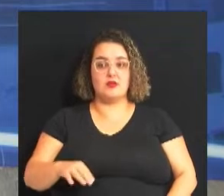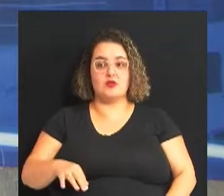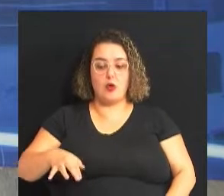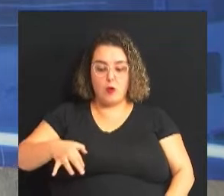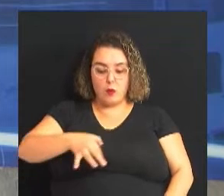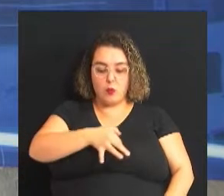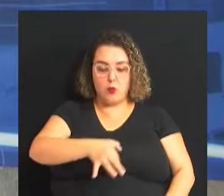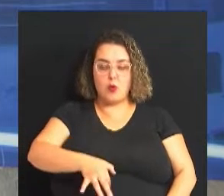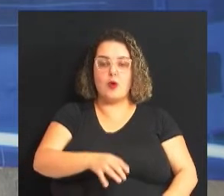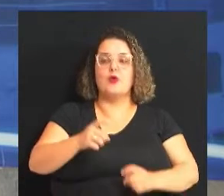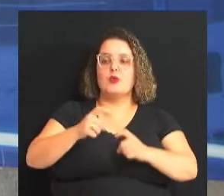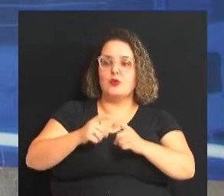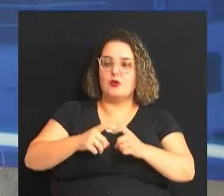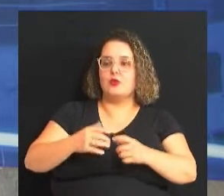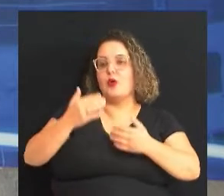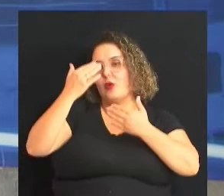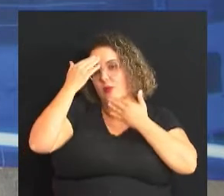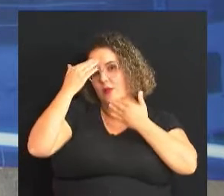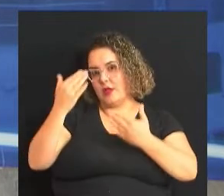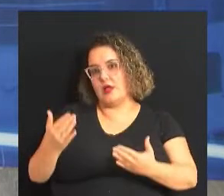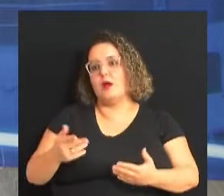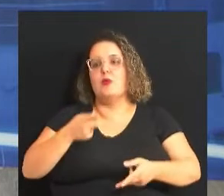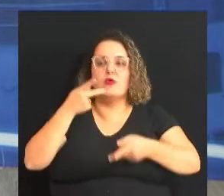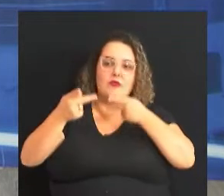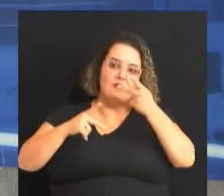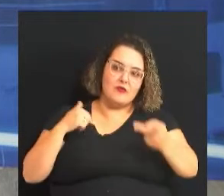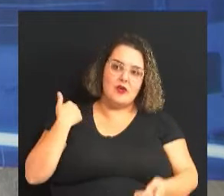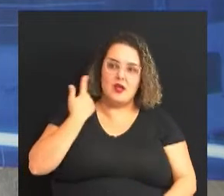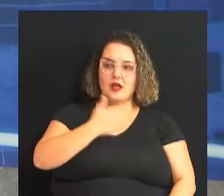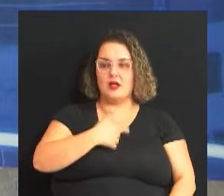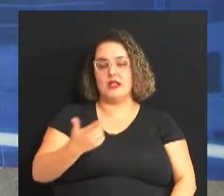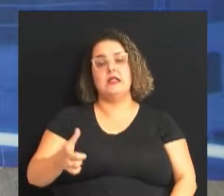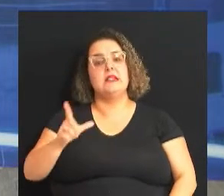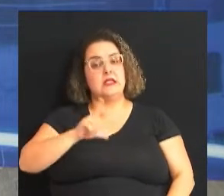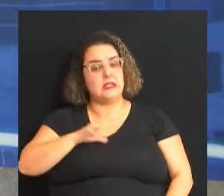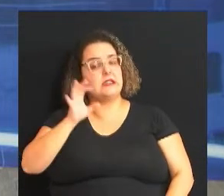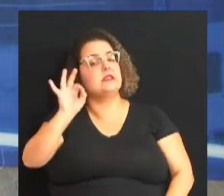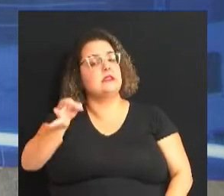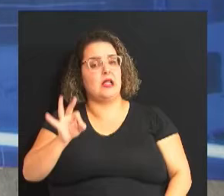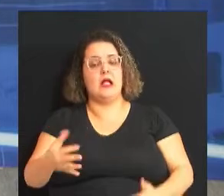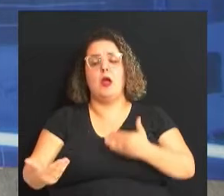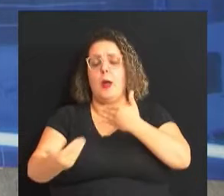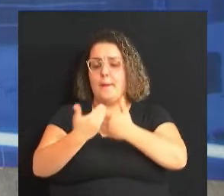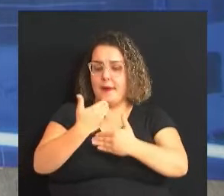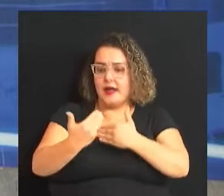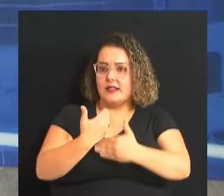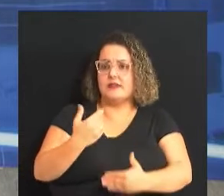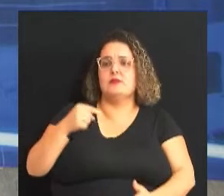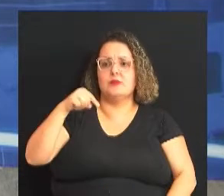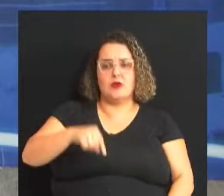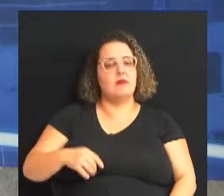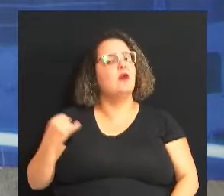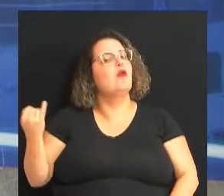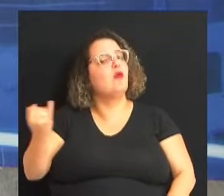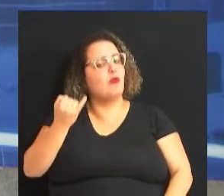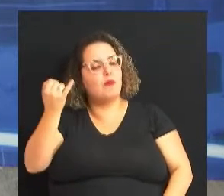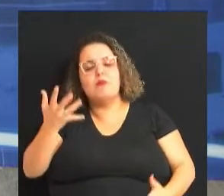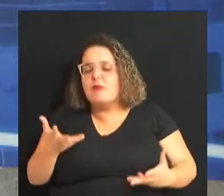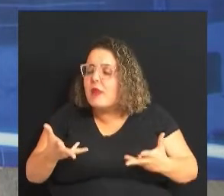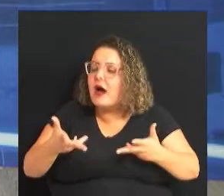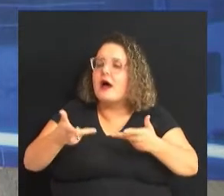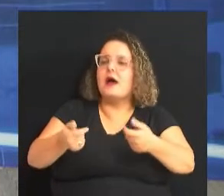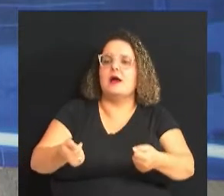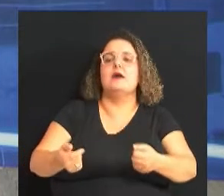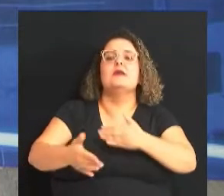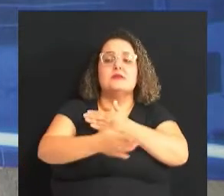Dr. Carlos, muito obrigada por falar com a gente. Tenho certeza que a sua participação aqui foi muito rica, me